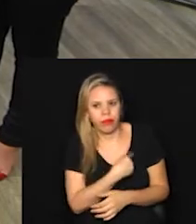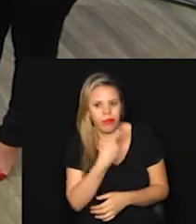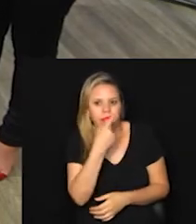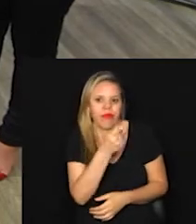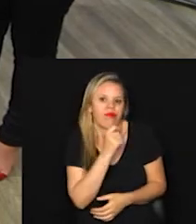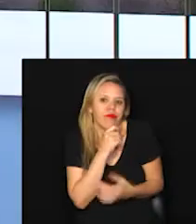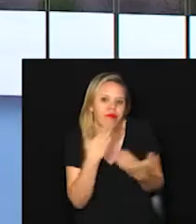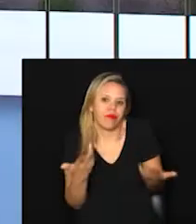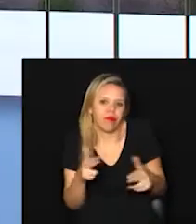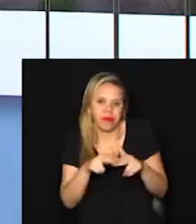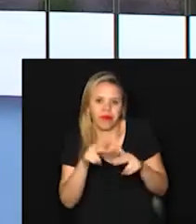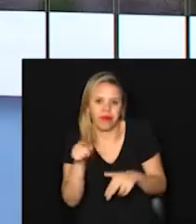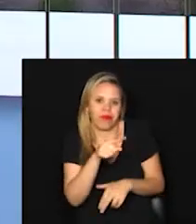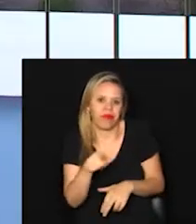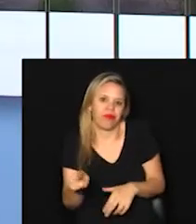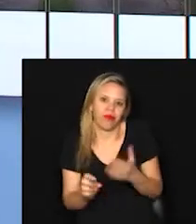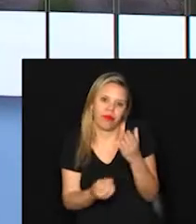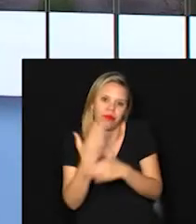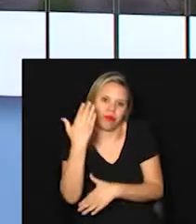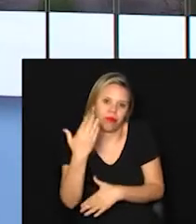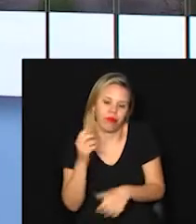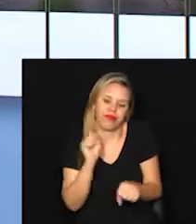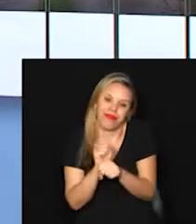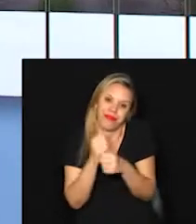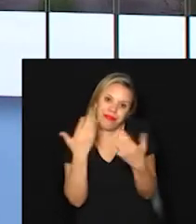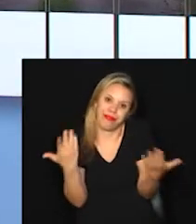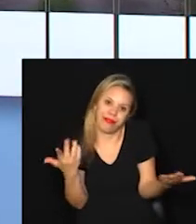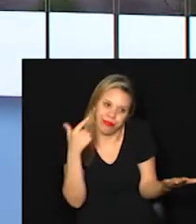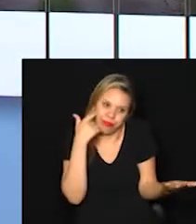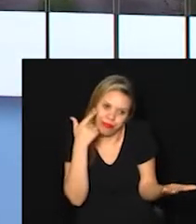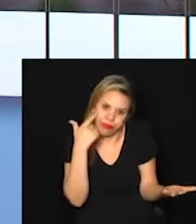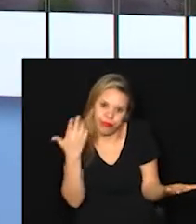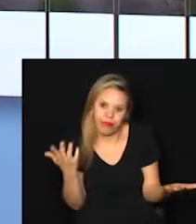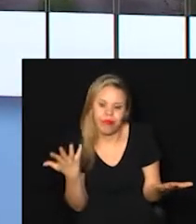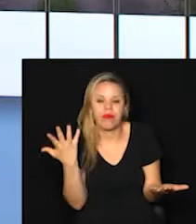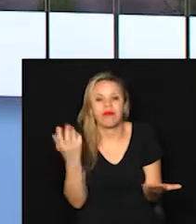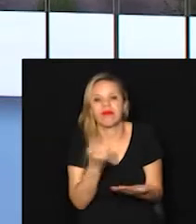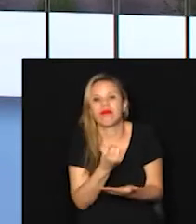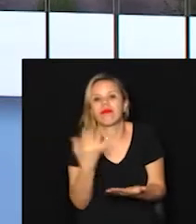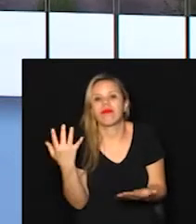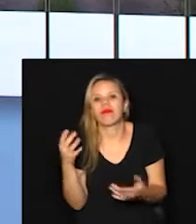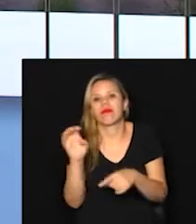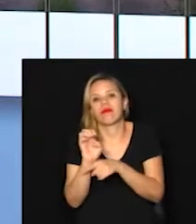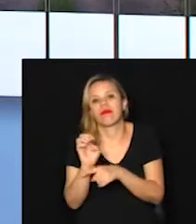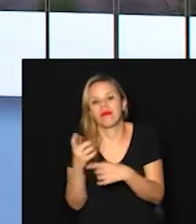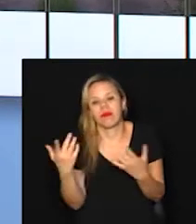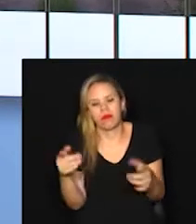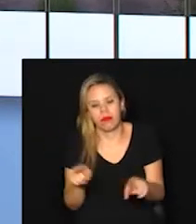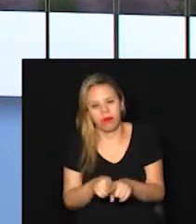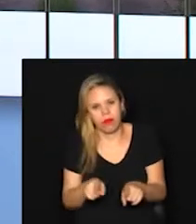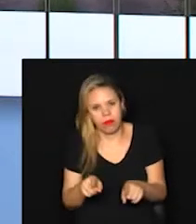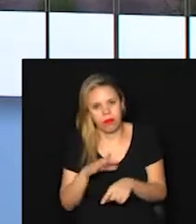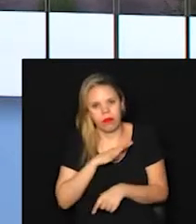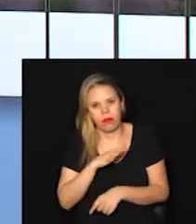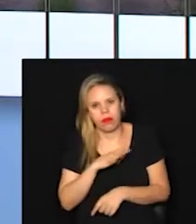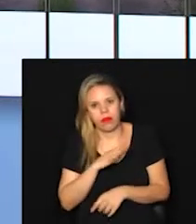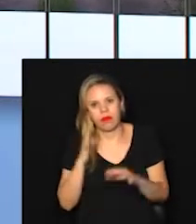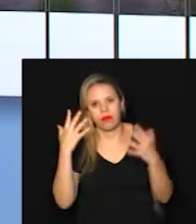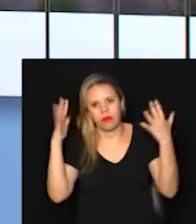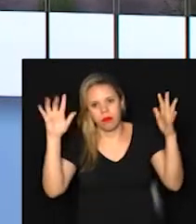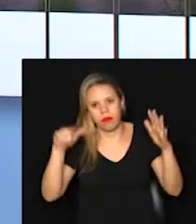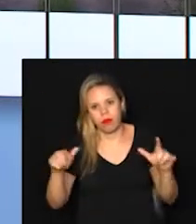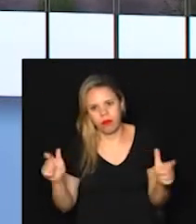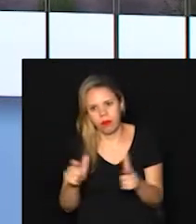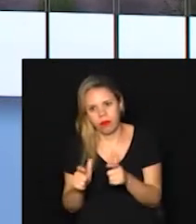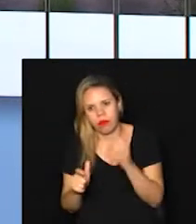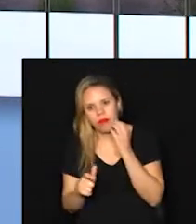aí, do feriado que aconteceu. Vamos aguardar. Tanto o estado quanto a cidade comemora essa